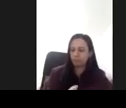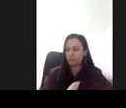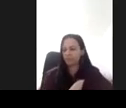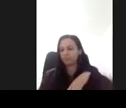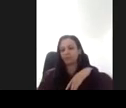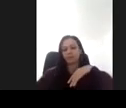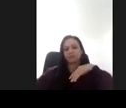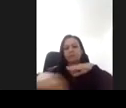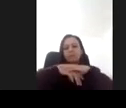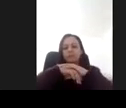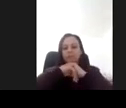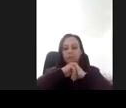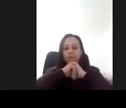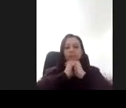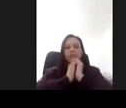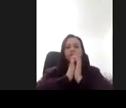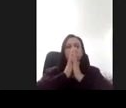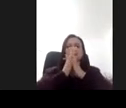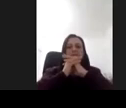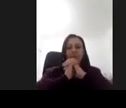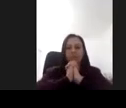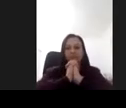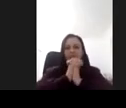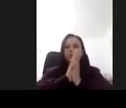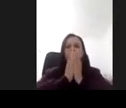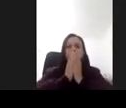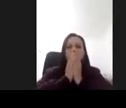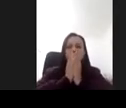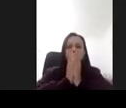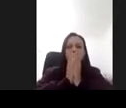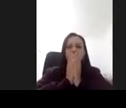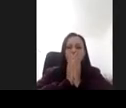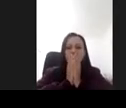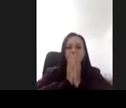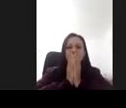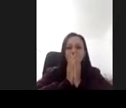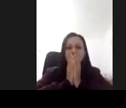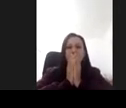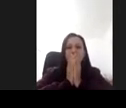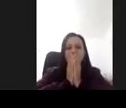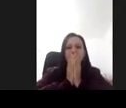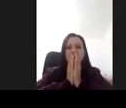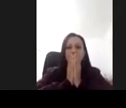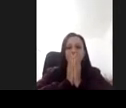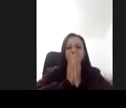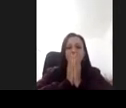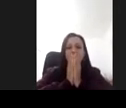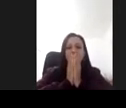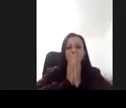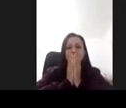aí nossos corpos d'água, prejudicando comunidades ribeirinhas, comunidades indígenas. E mais recente,